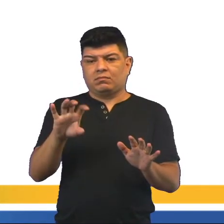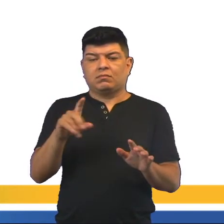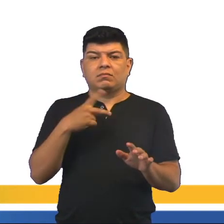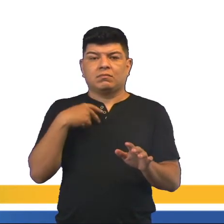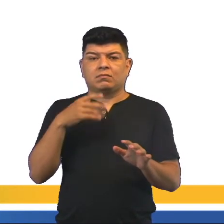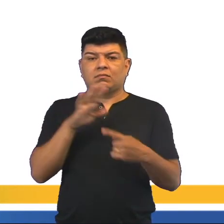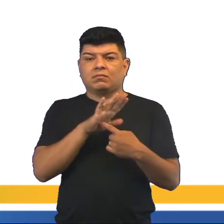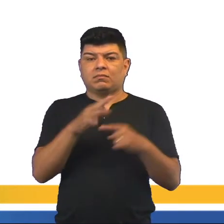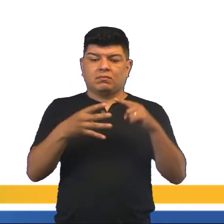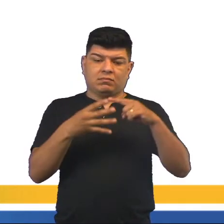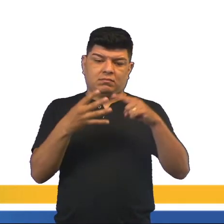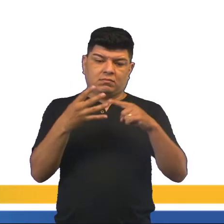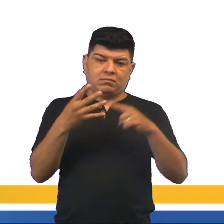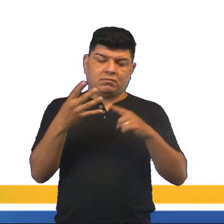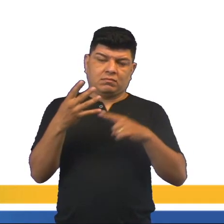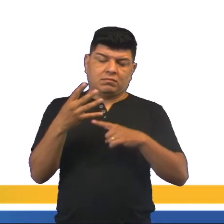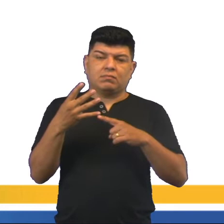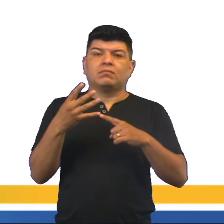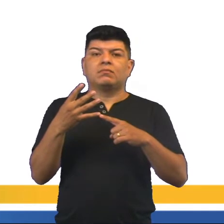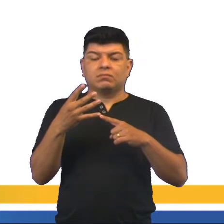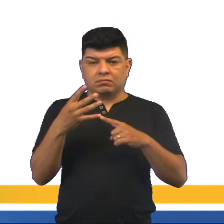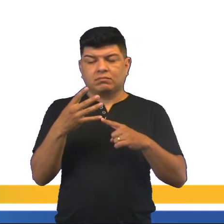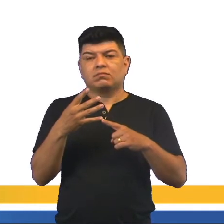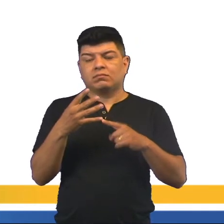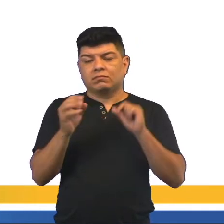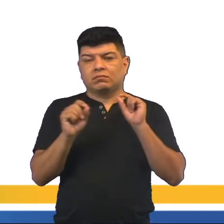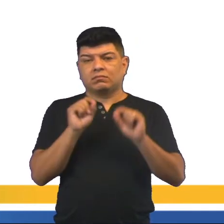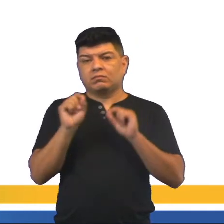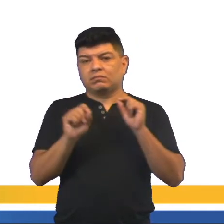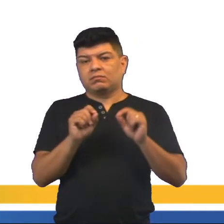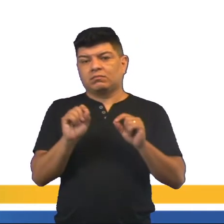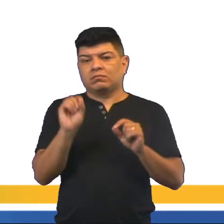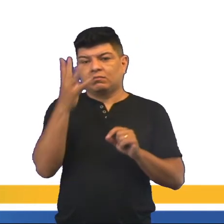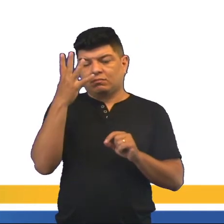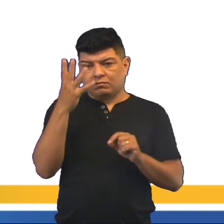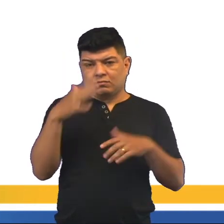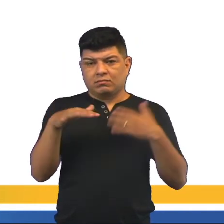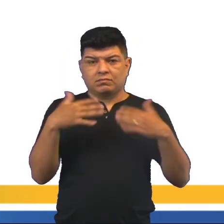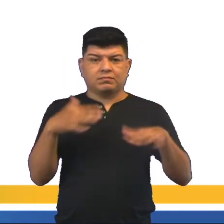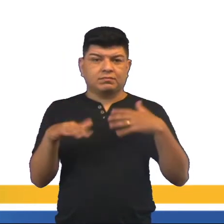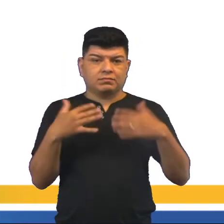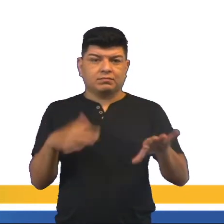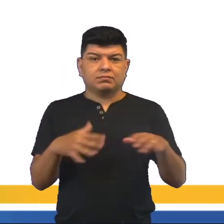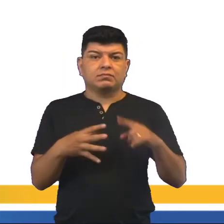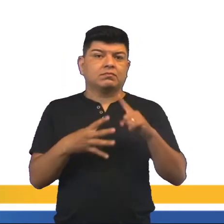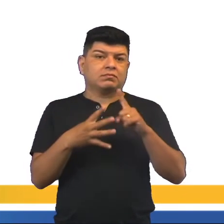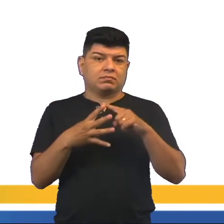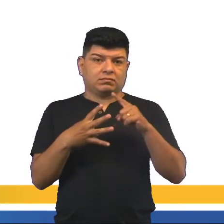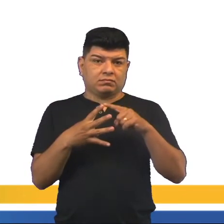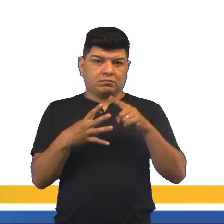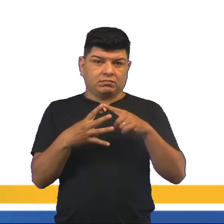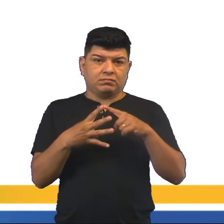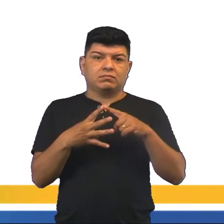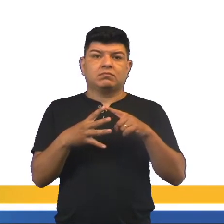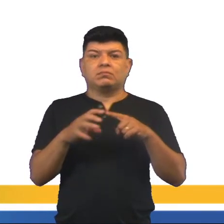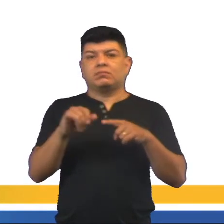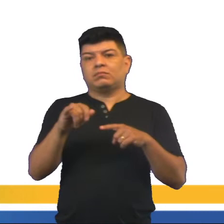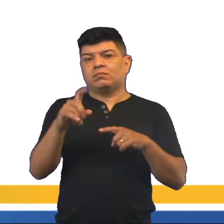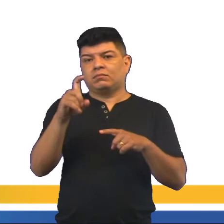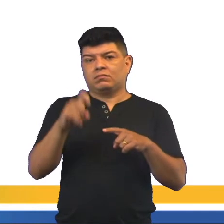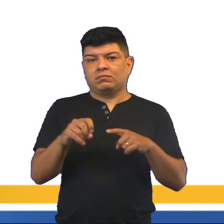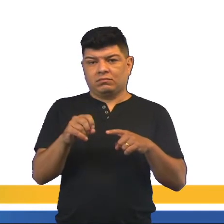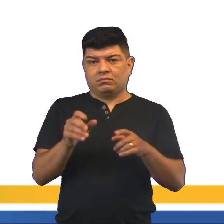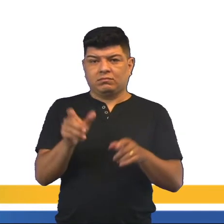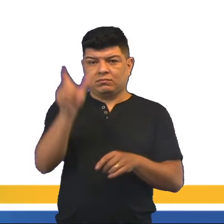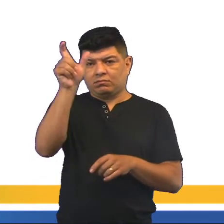distingue 4 eixos perpendiculares para a execução do movimento. Então, são eles o eixo